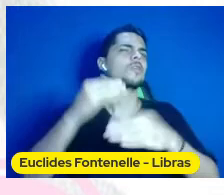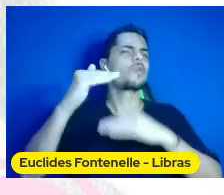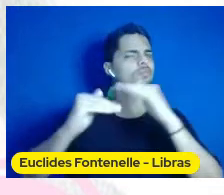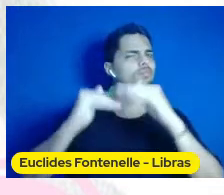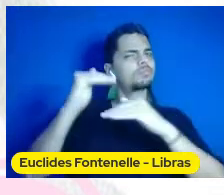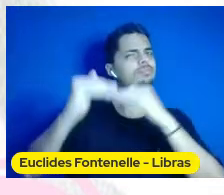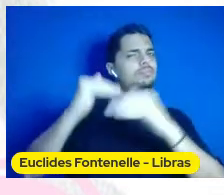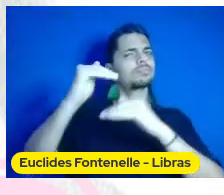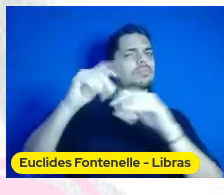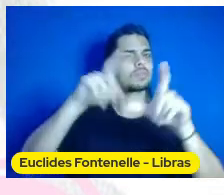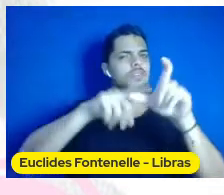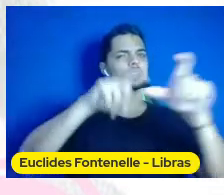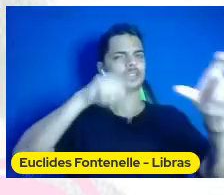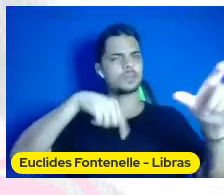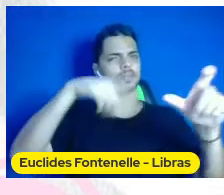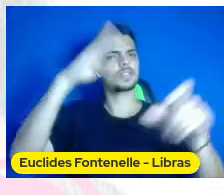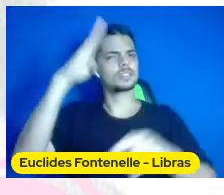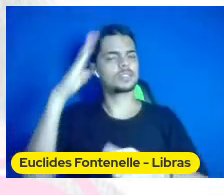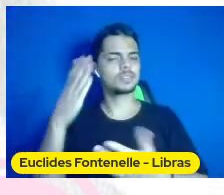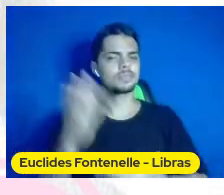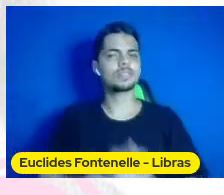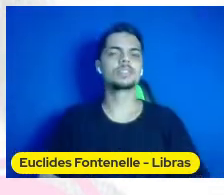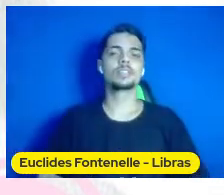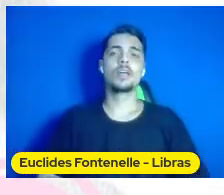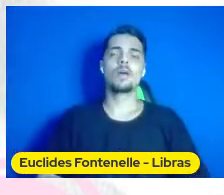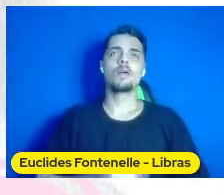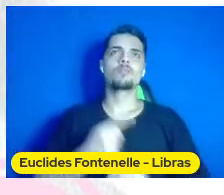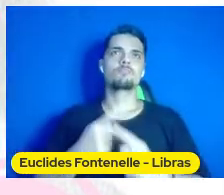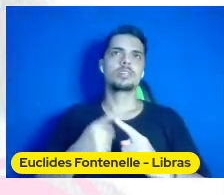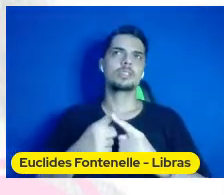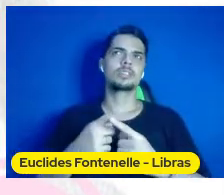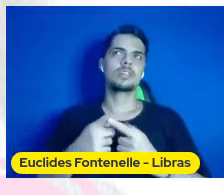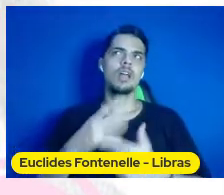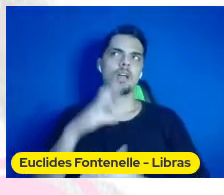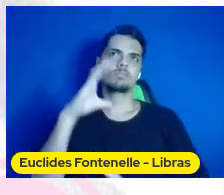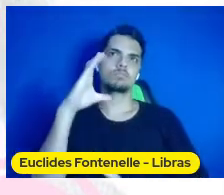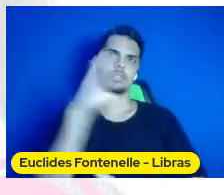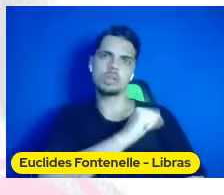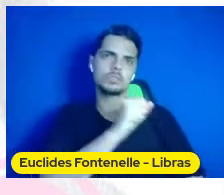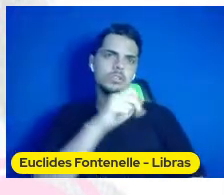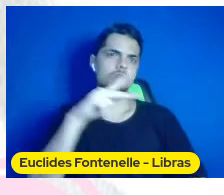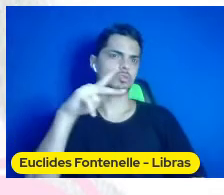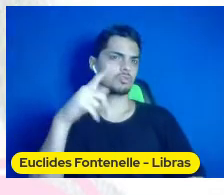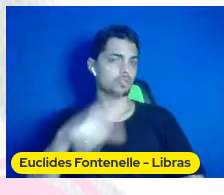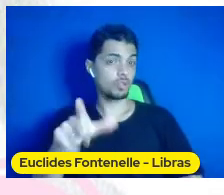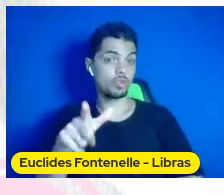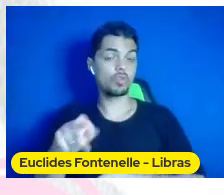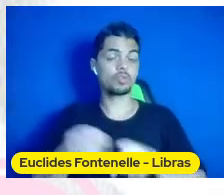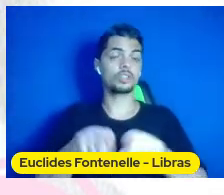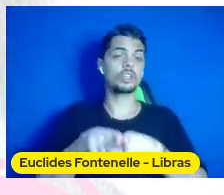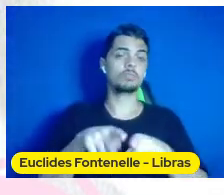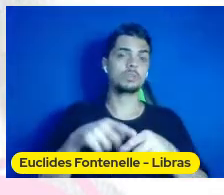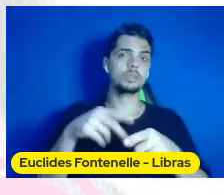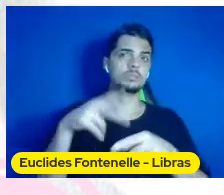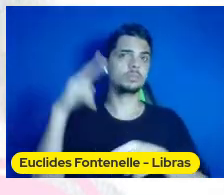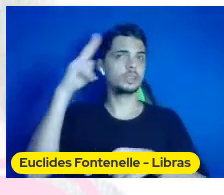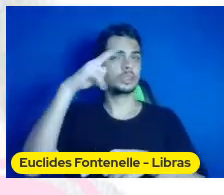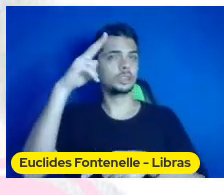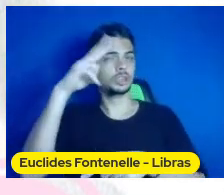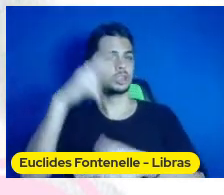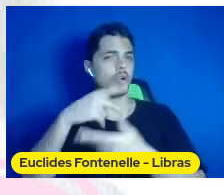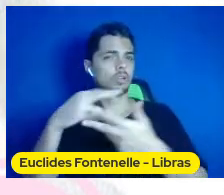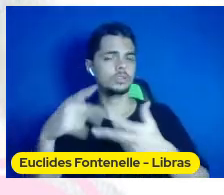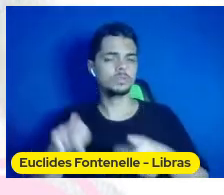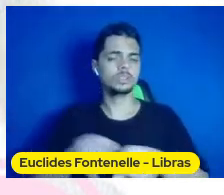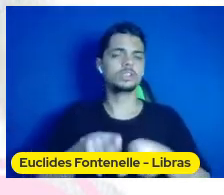porque com a renovação nos últimos anos das narrativas, né, sobre o processo de independência,